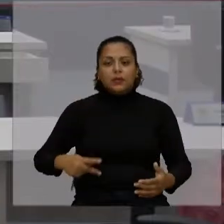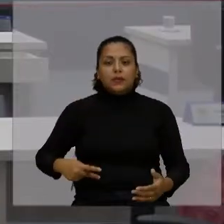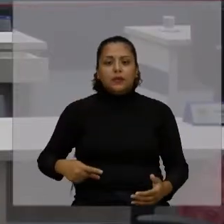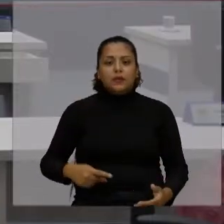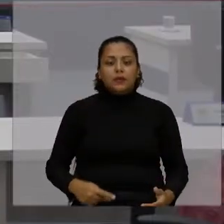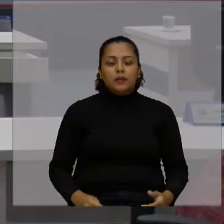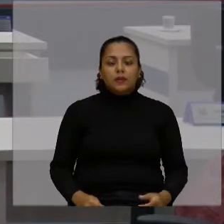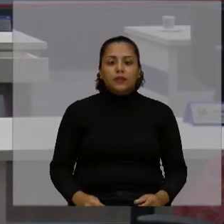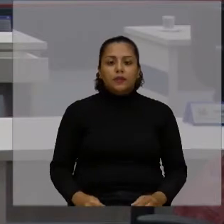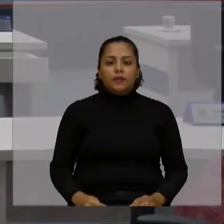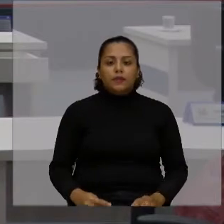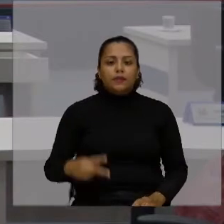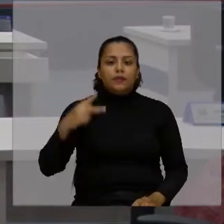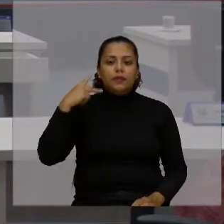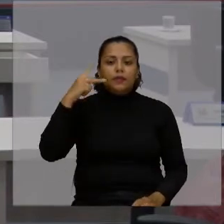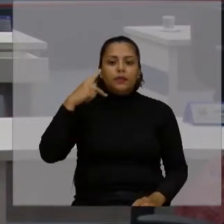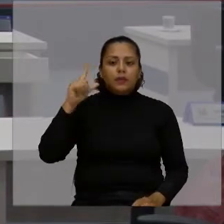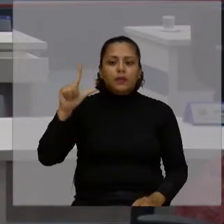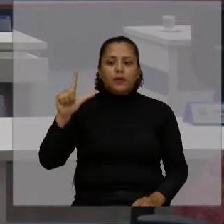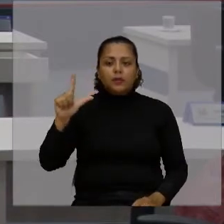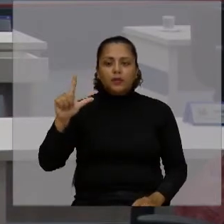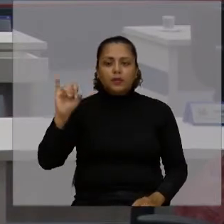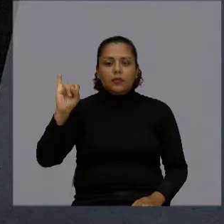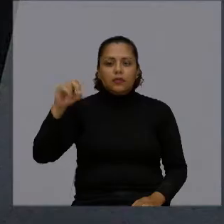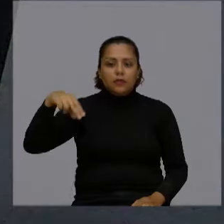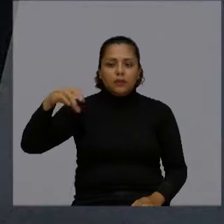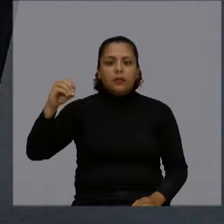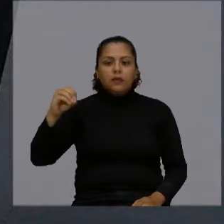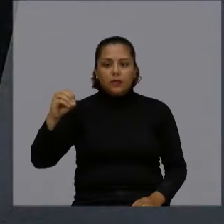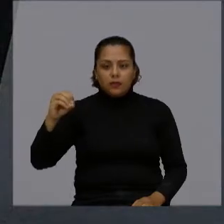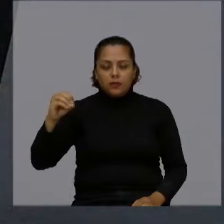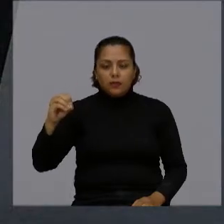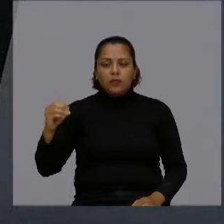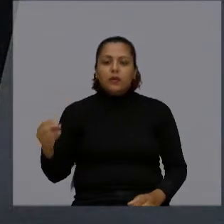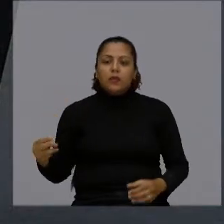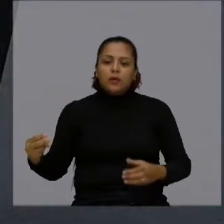Solicito ao vereador Lino Bispo, por gentileza, que possa assumir os trabalhos.